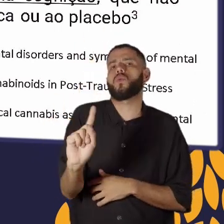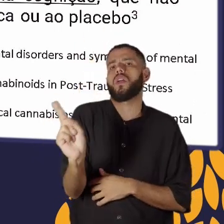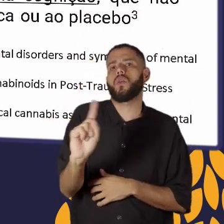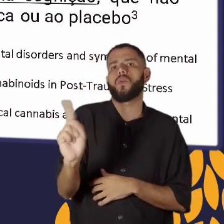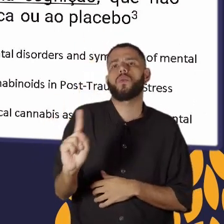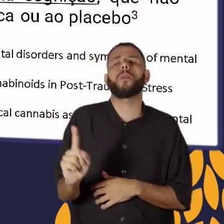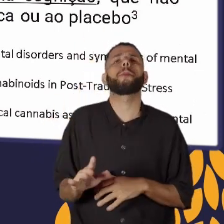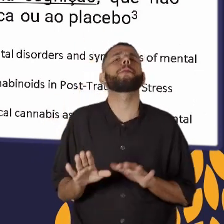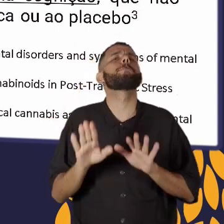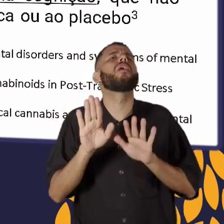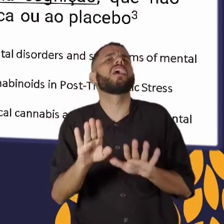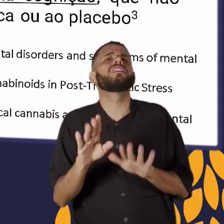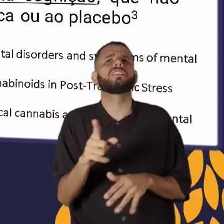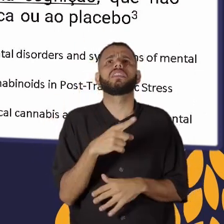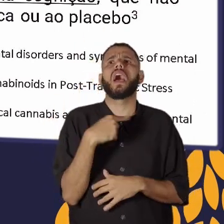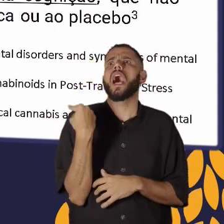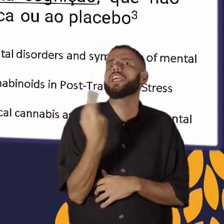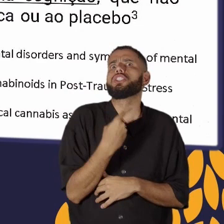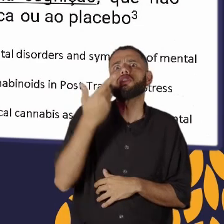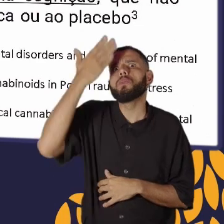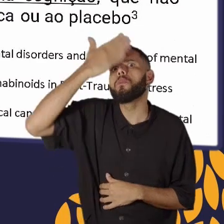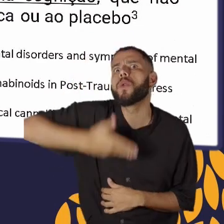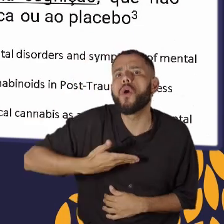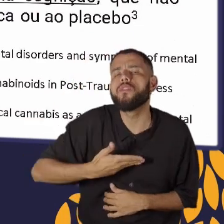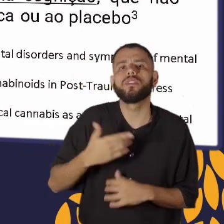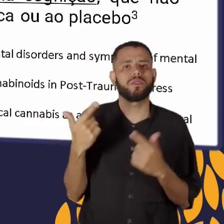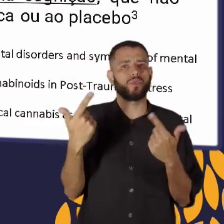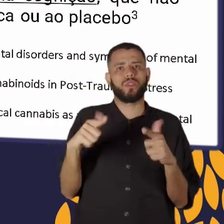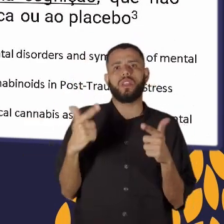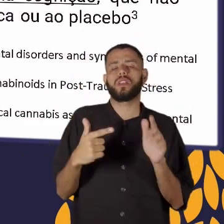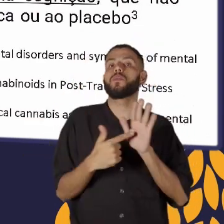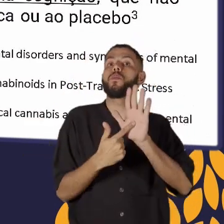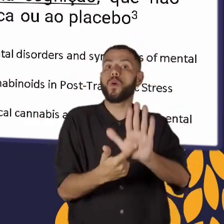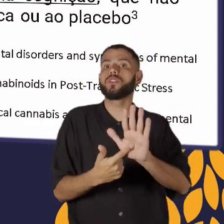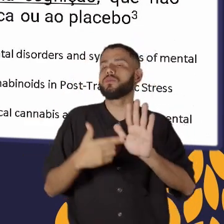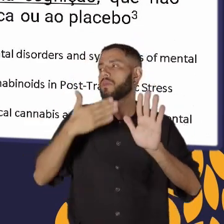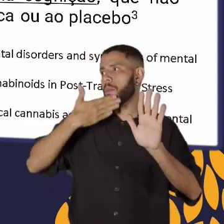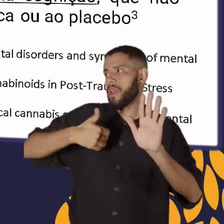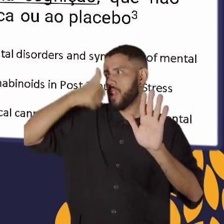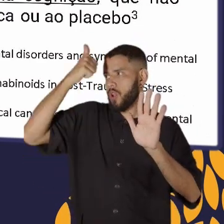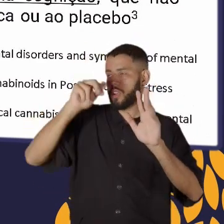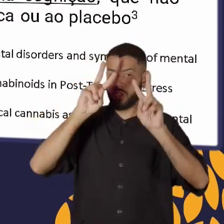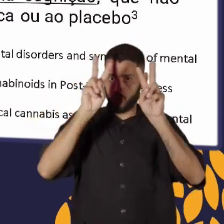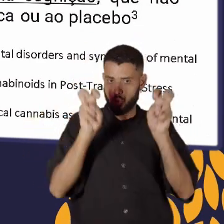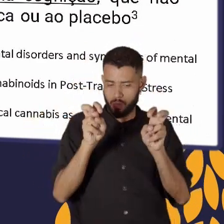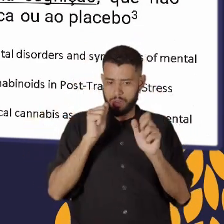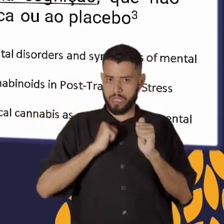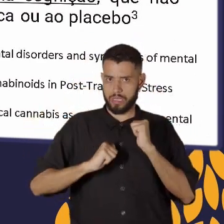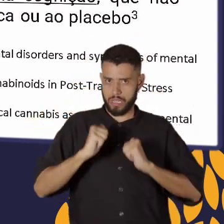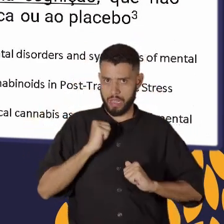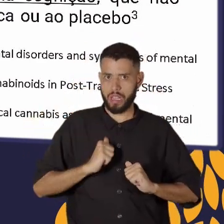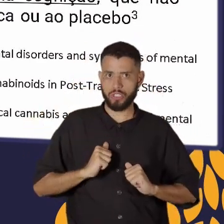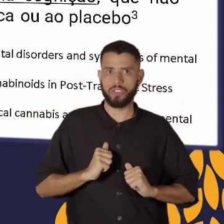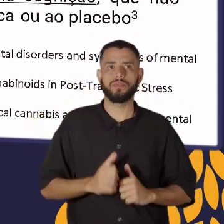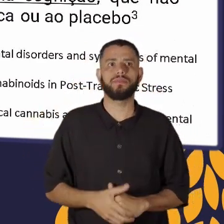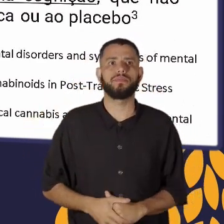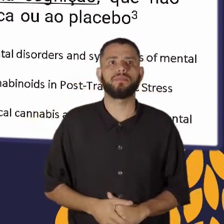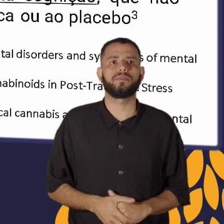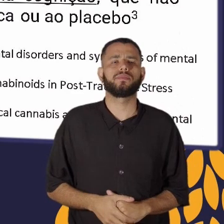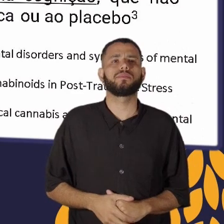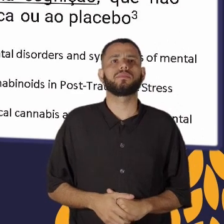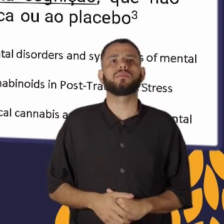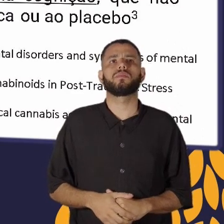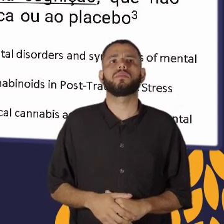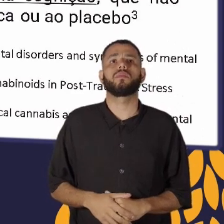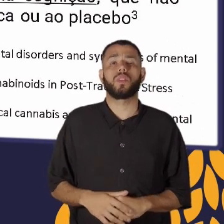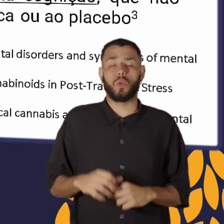tem tanta evidência que demonstre uma melhora com relação aos quadros de ansiedade. O transtorno